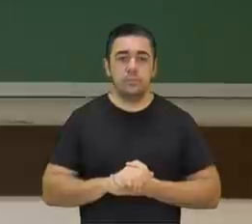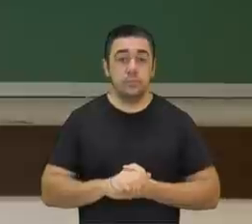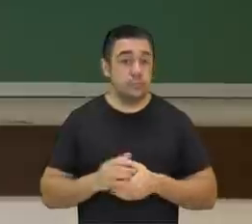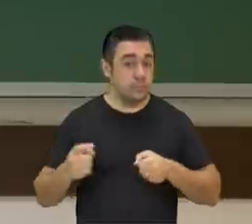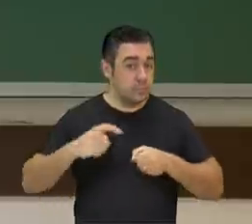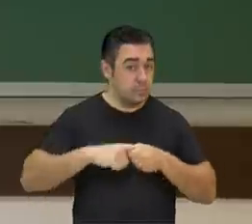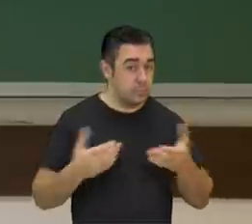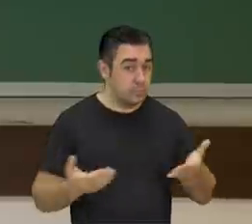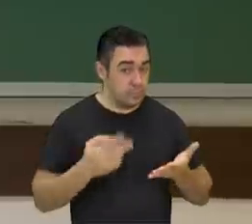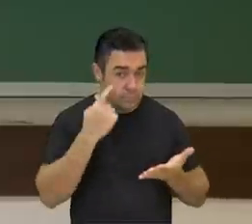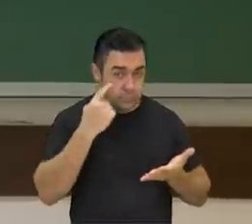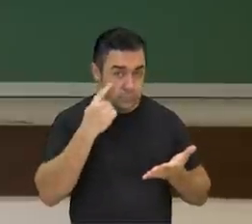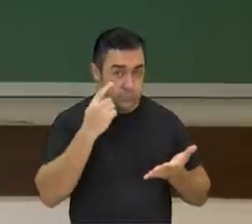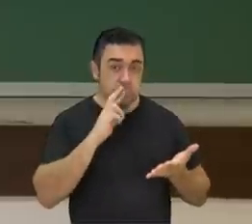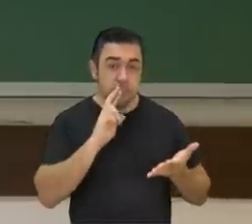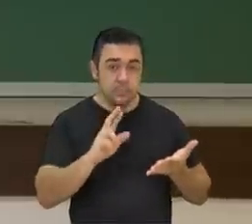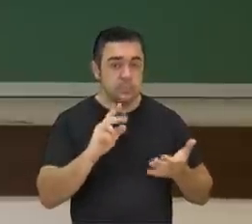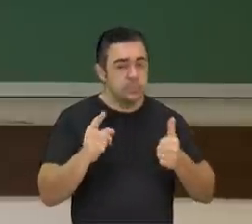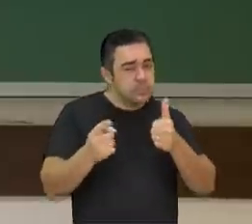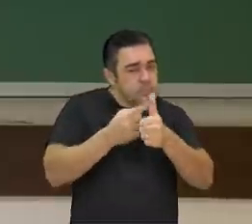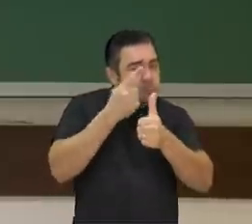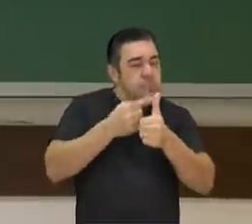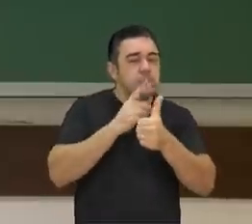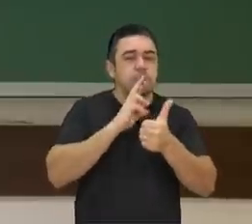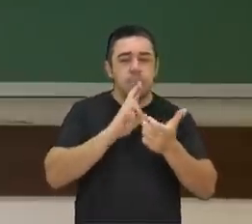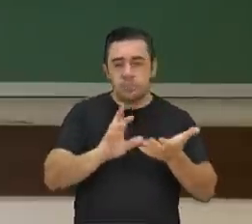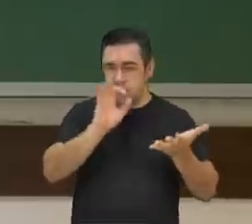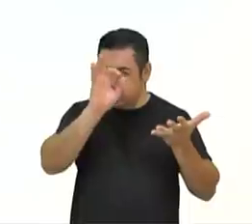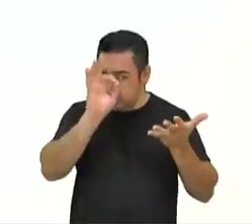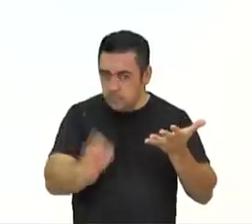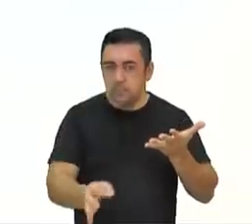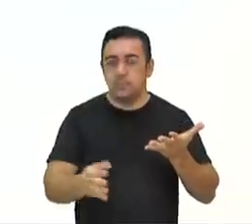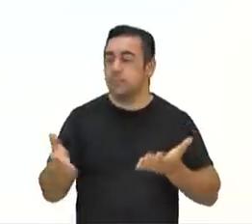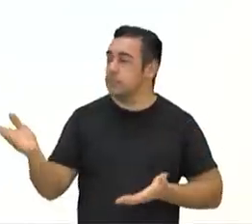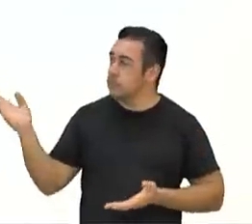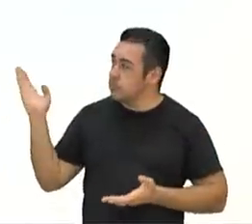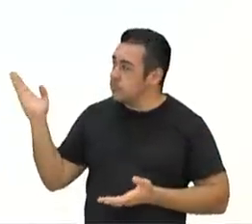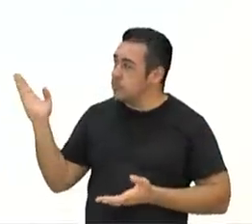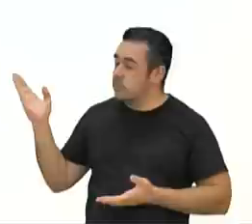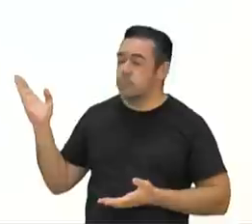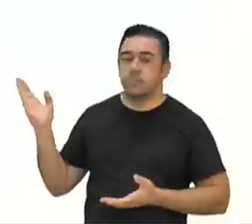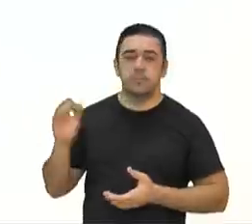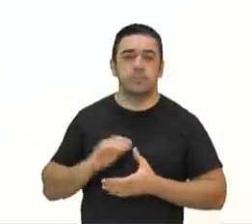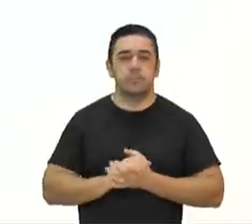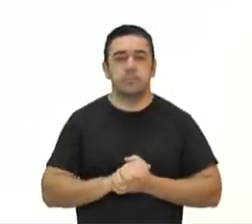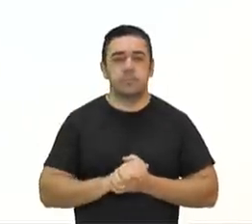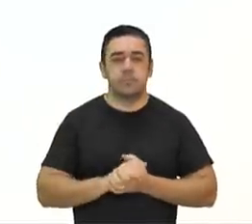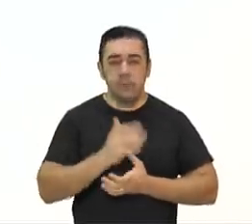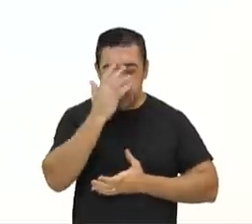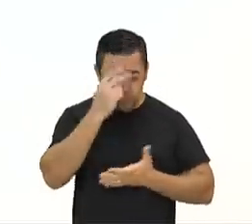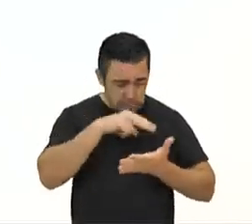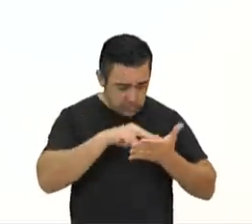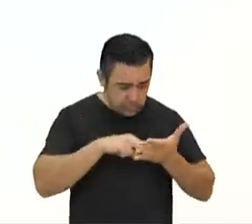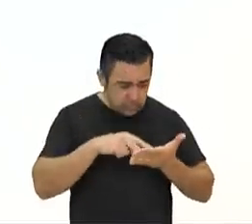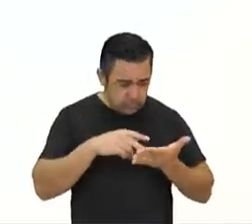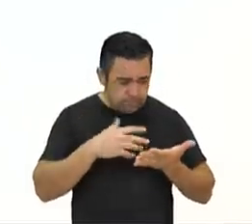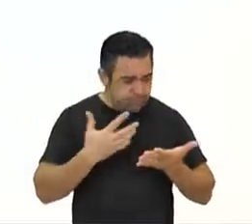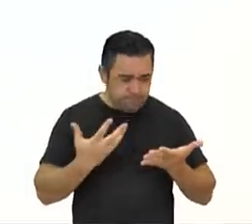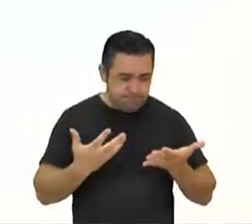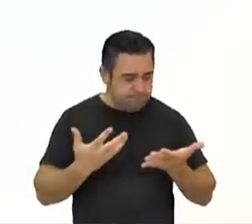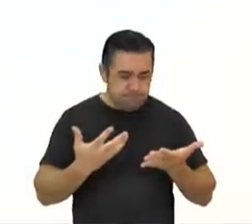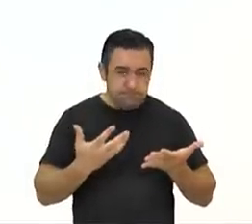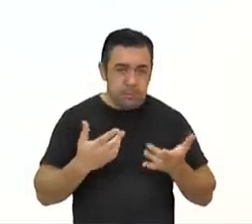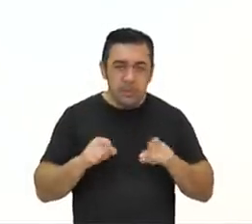Voltando então, pessoal, quem marcou a primeira possibilidade de resposta acertou, olha lá. Então, frustra o leitor e a personagem